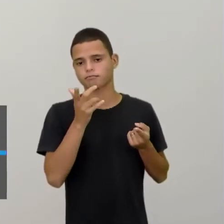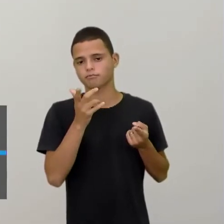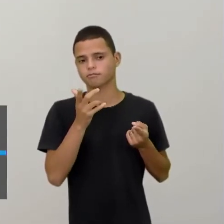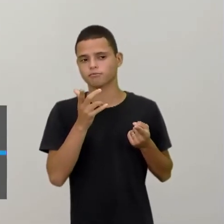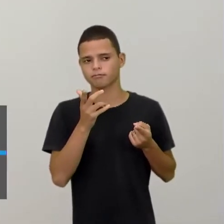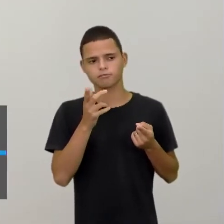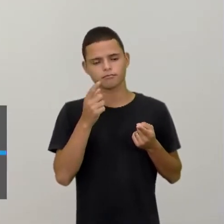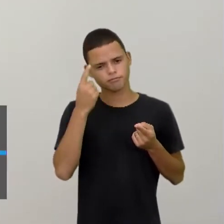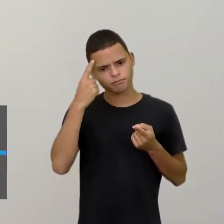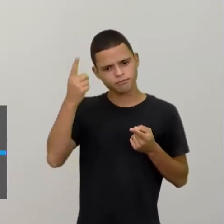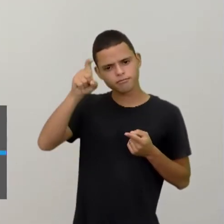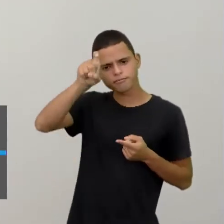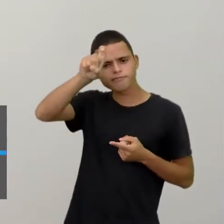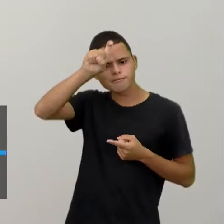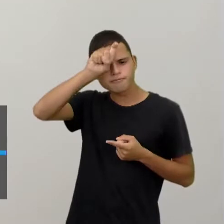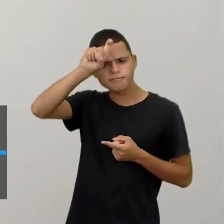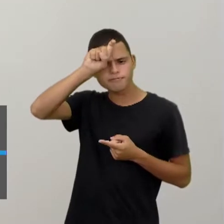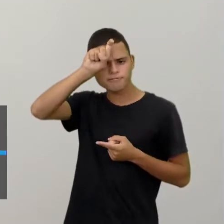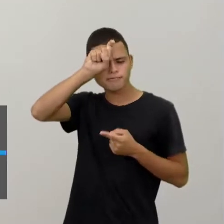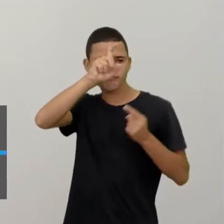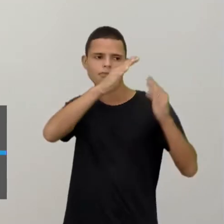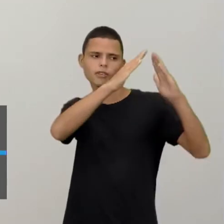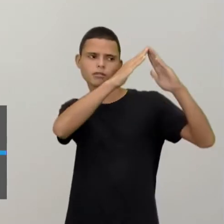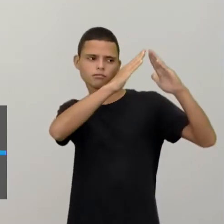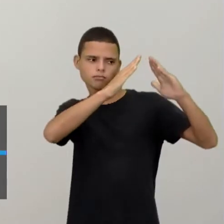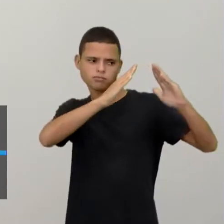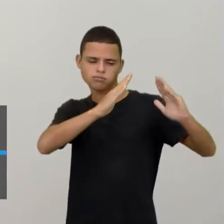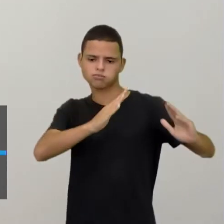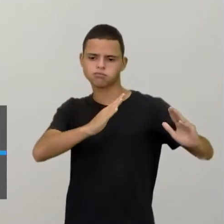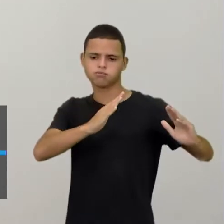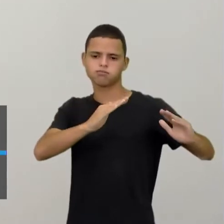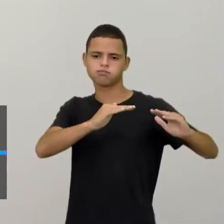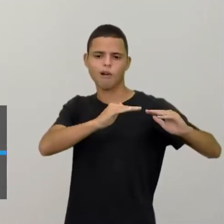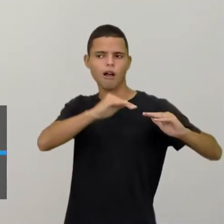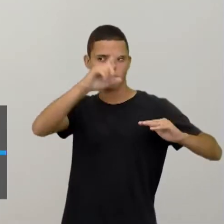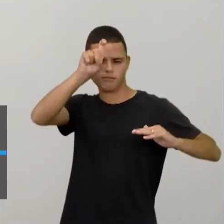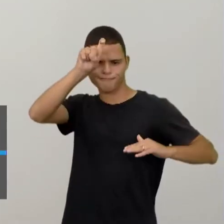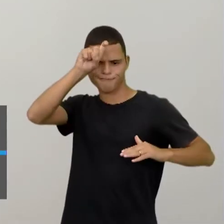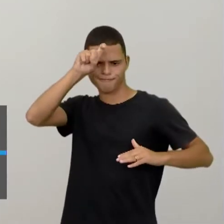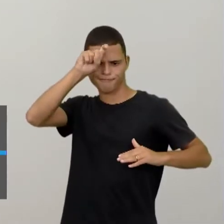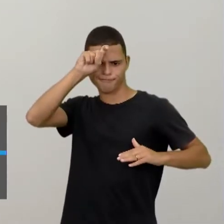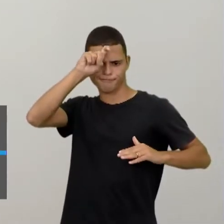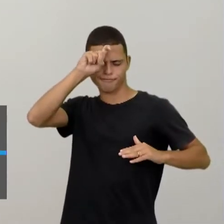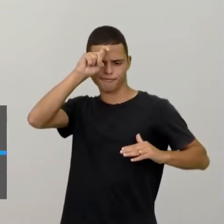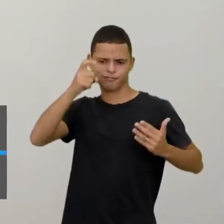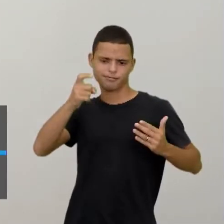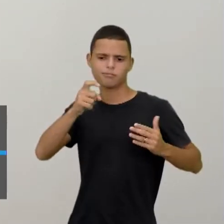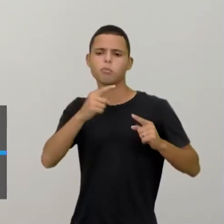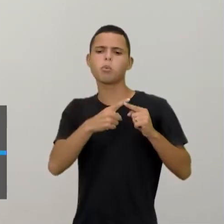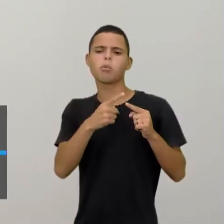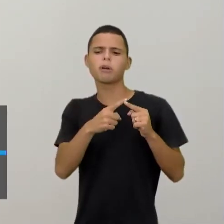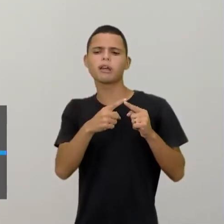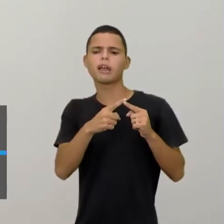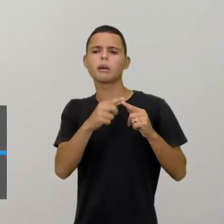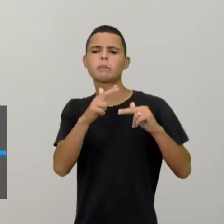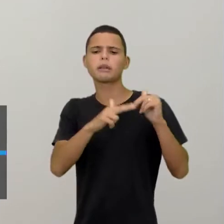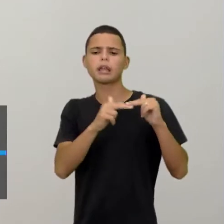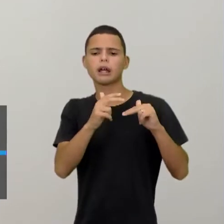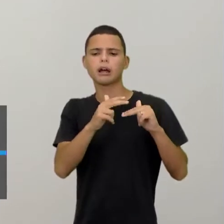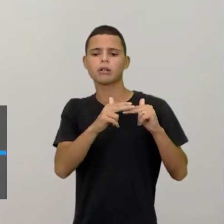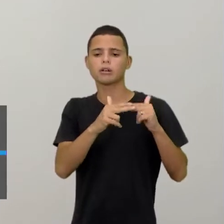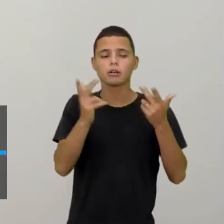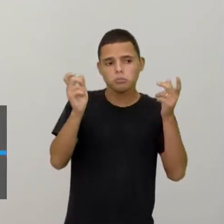do Egito, né? Por que elas são materiais? Porque elas são palpáveis, elas são tangíveis. A gente utiliza essa expressão, elas são tangíveis, elas